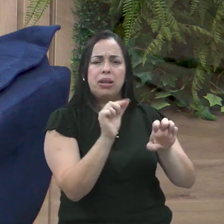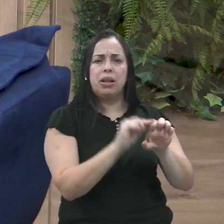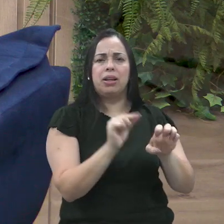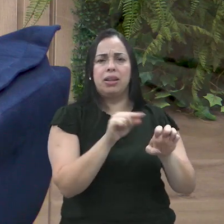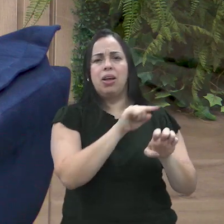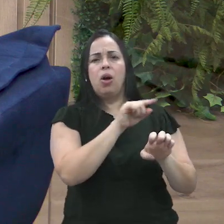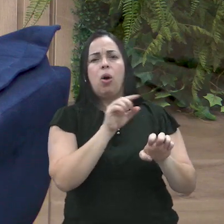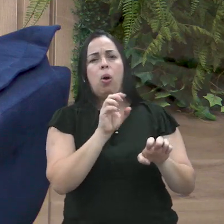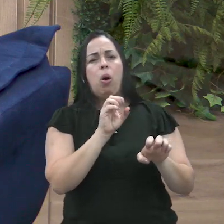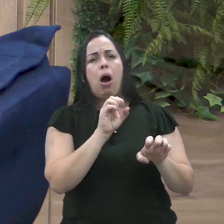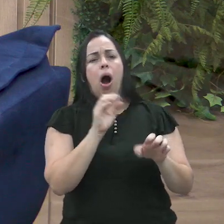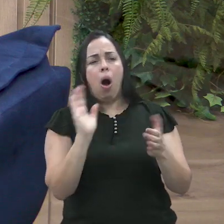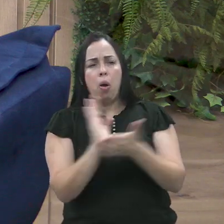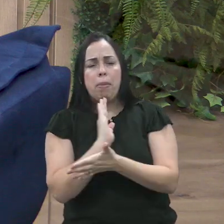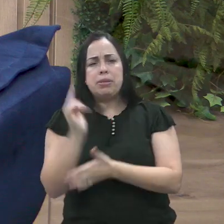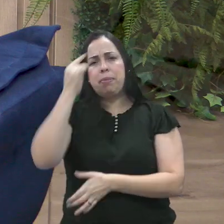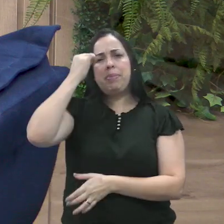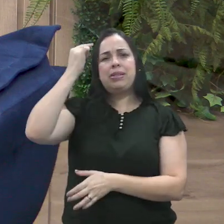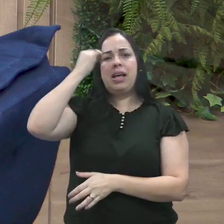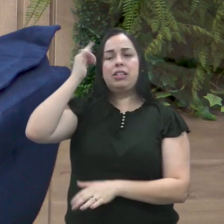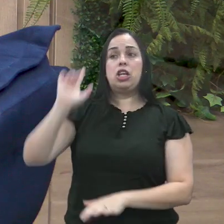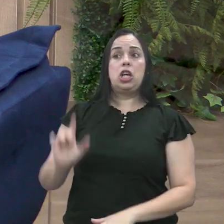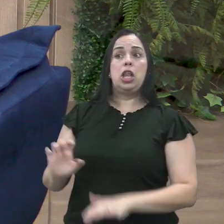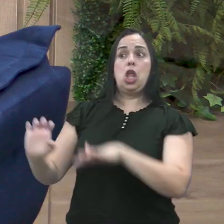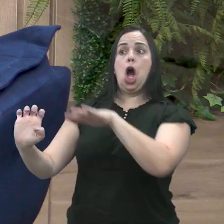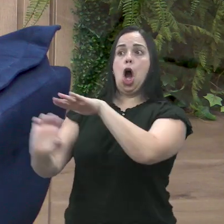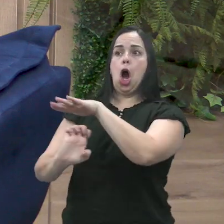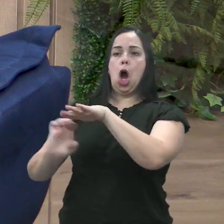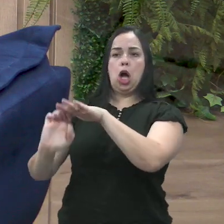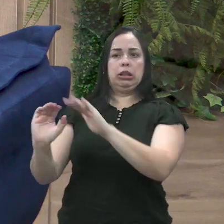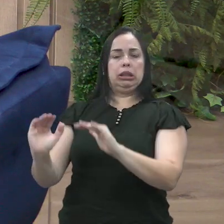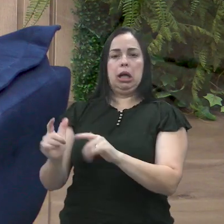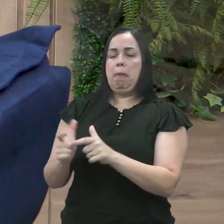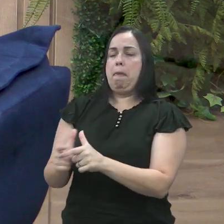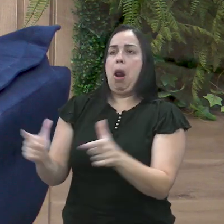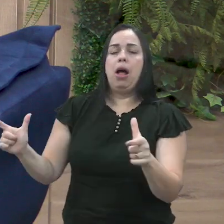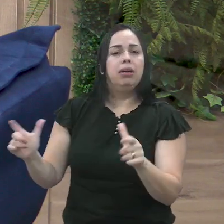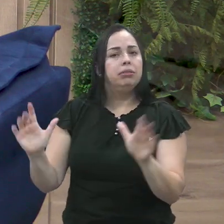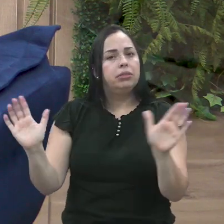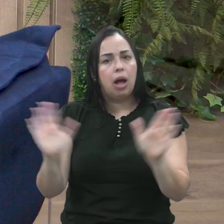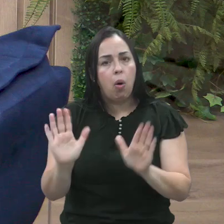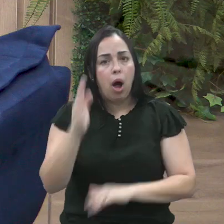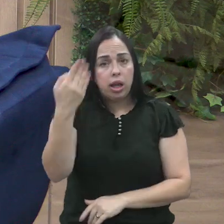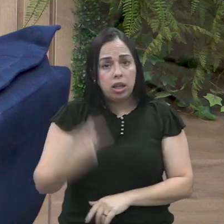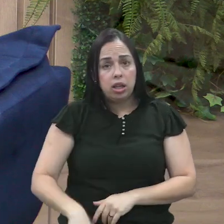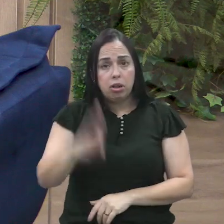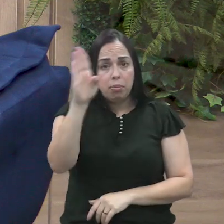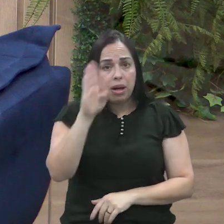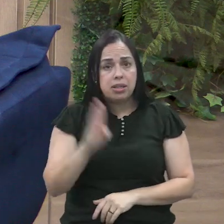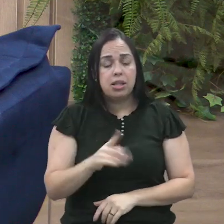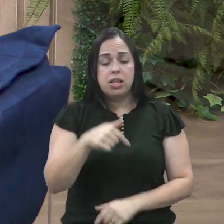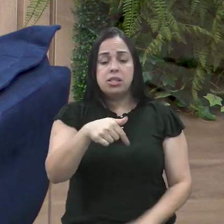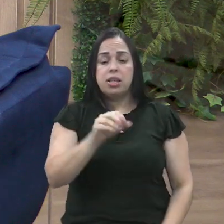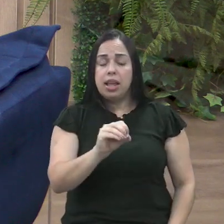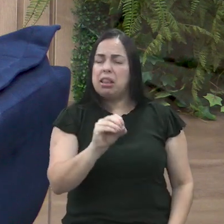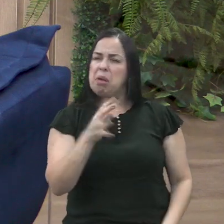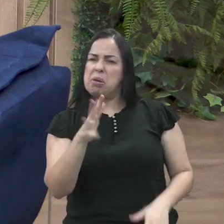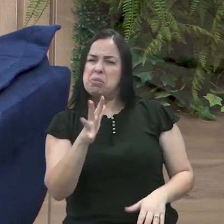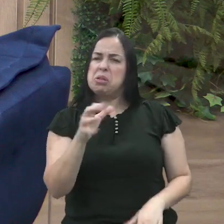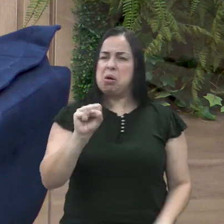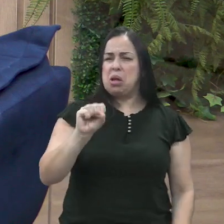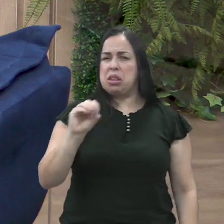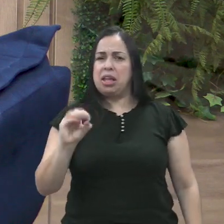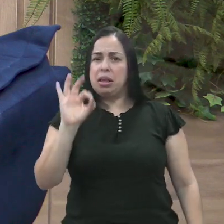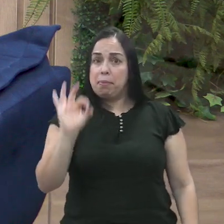logo pensam, ou alguns mal intencionados, já acham que a gente está falando do empresário. E nada disso. Aqui no Brasil, 70%